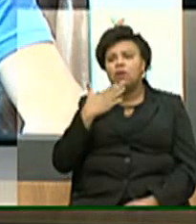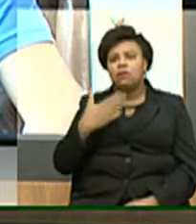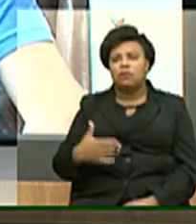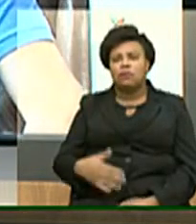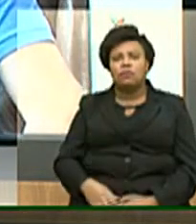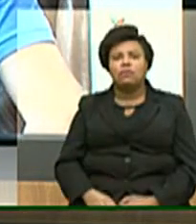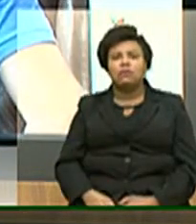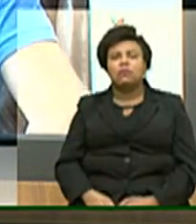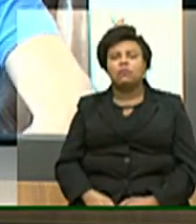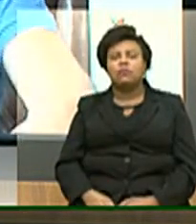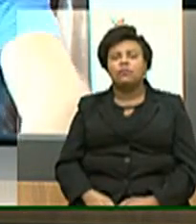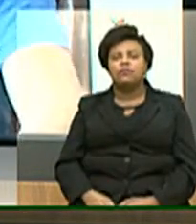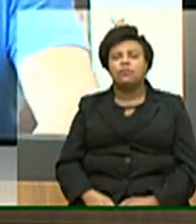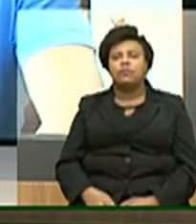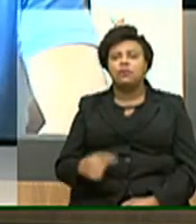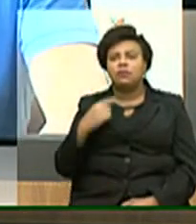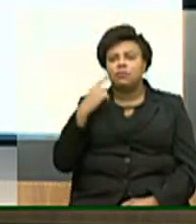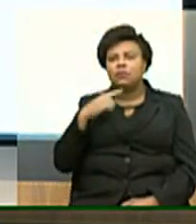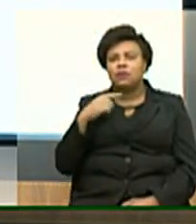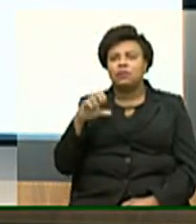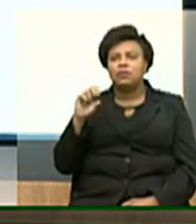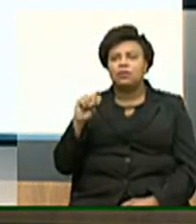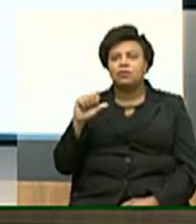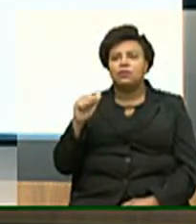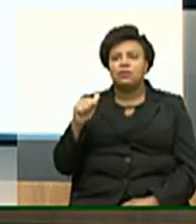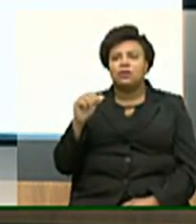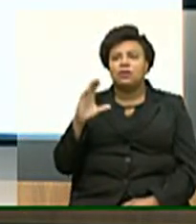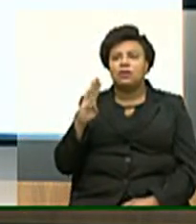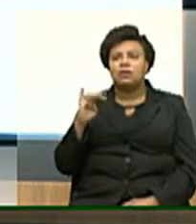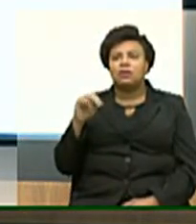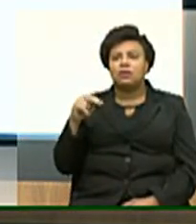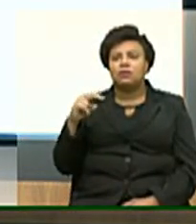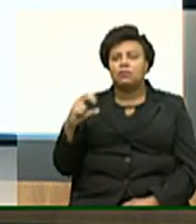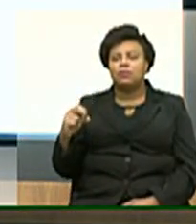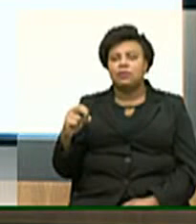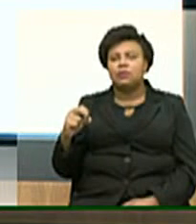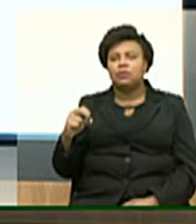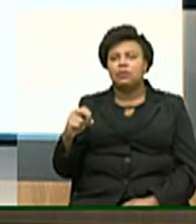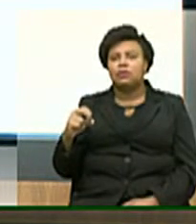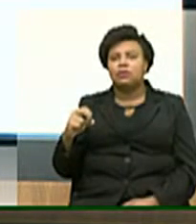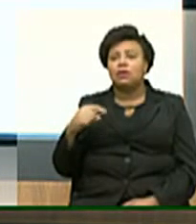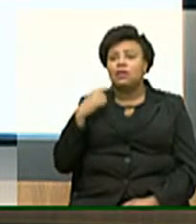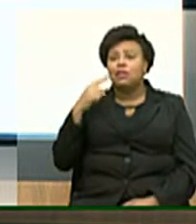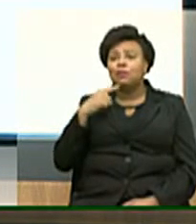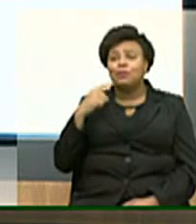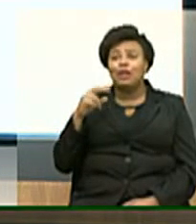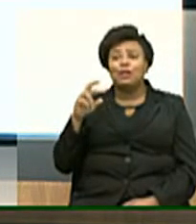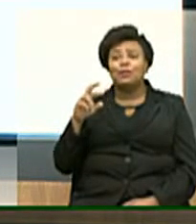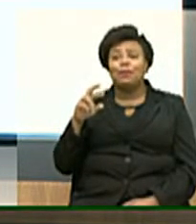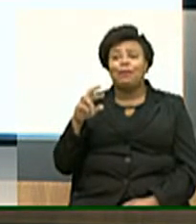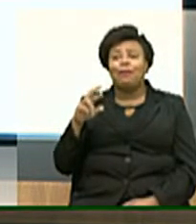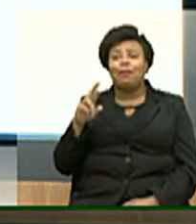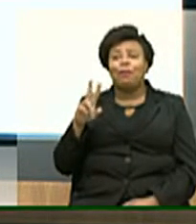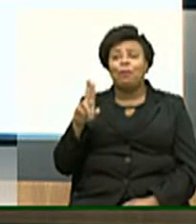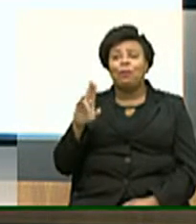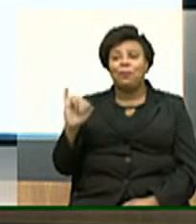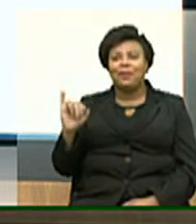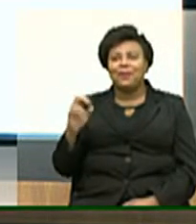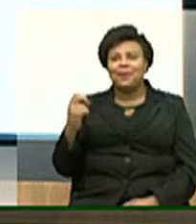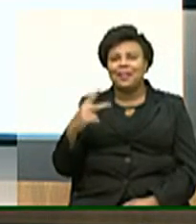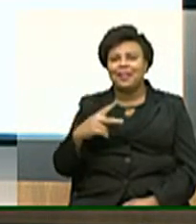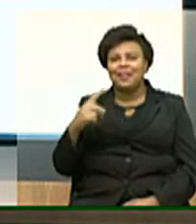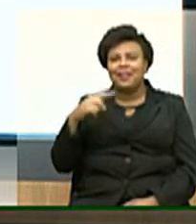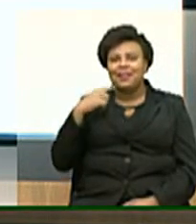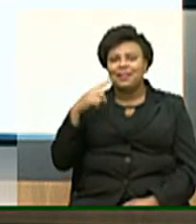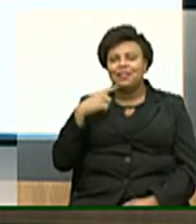Favorável. Deputado Elisandro Sabino. Rui Ligaray, presidente. Deputado Rui Ligaray, ok.